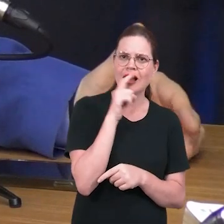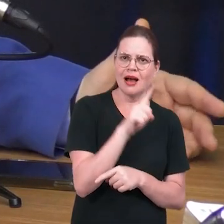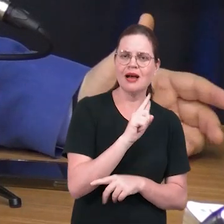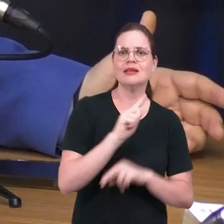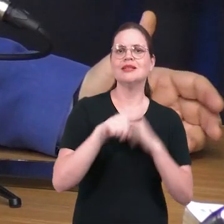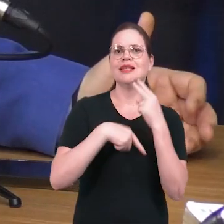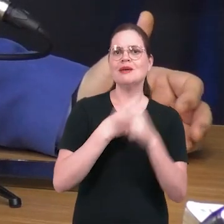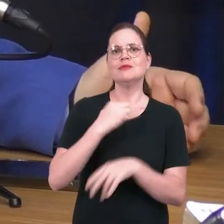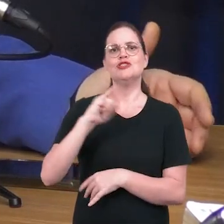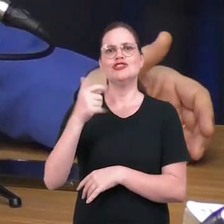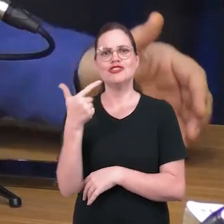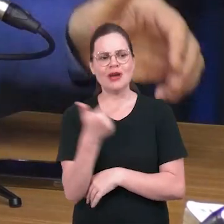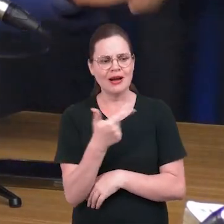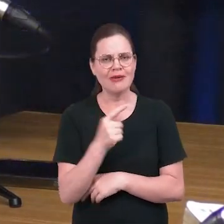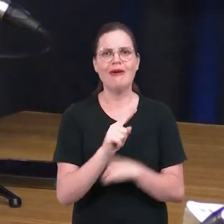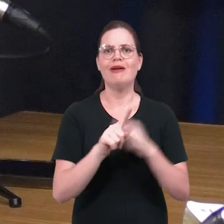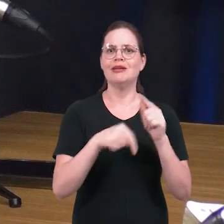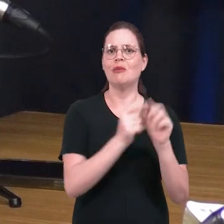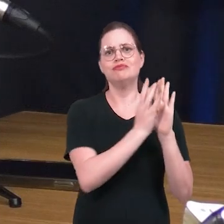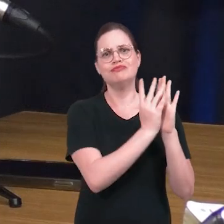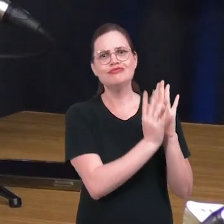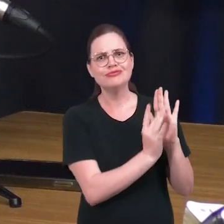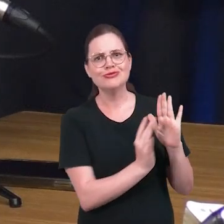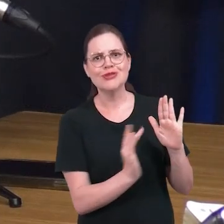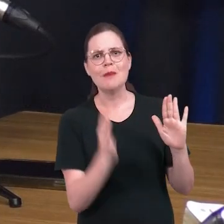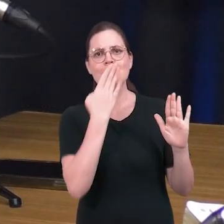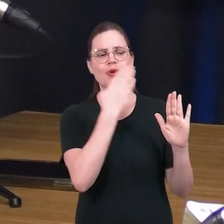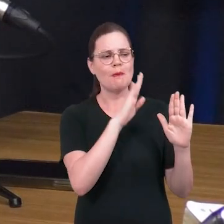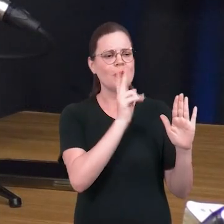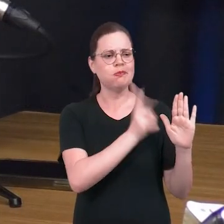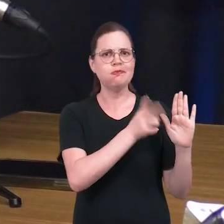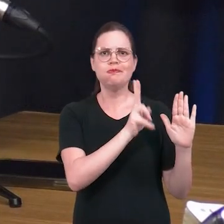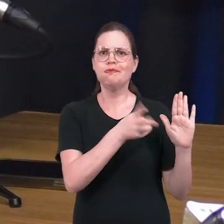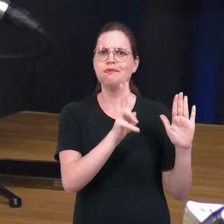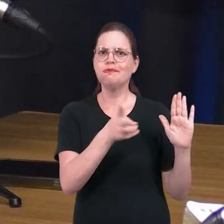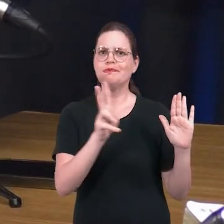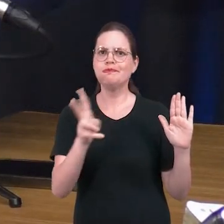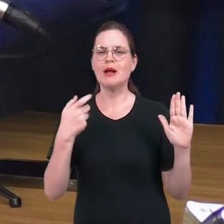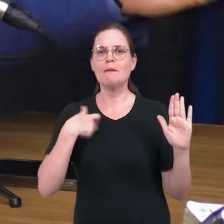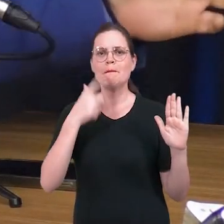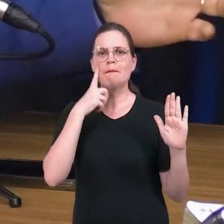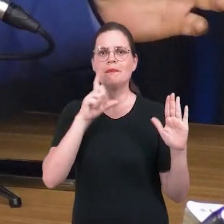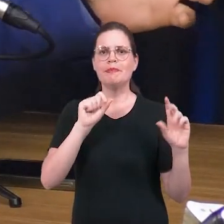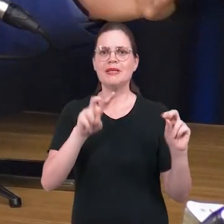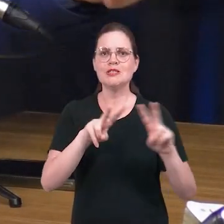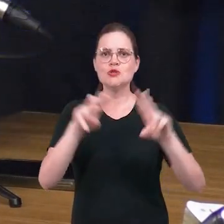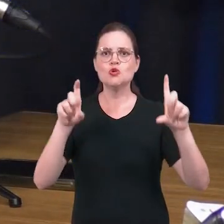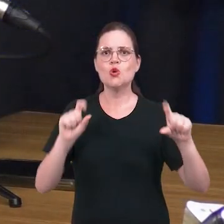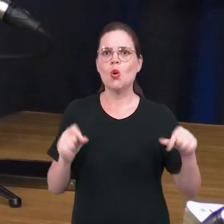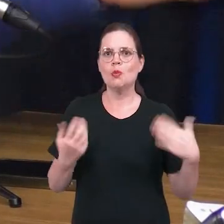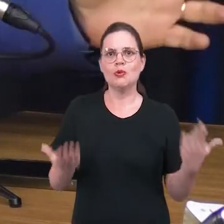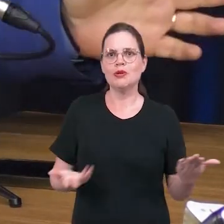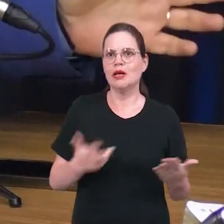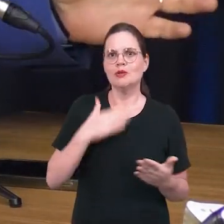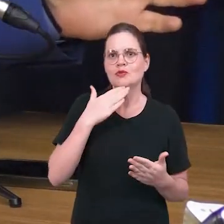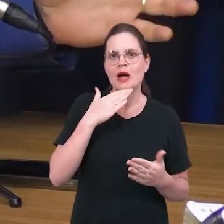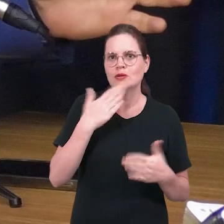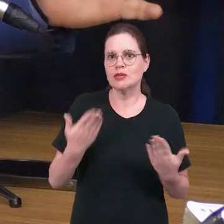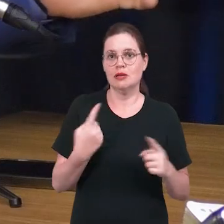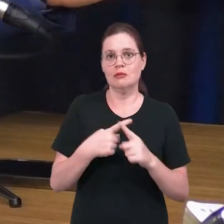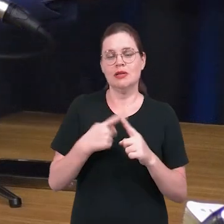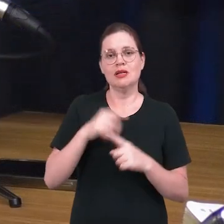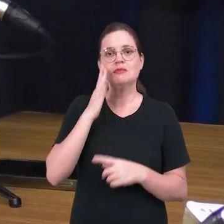que aparentemente, aos olhos do homem, poderia fazer com que não acontecesse, né? De repente eles viram escravos no